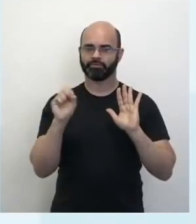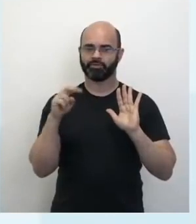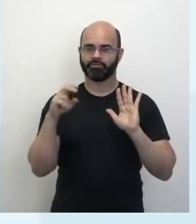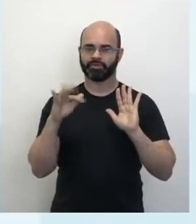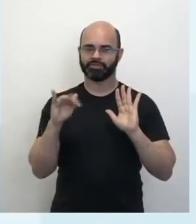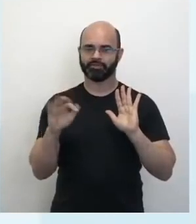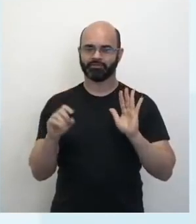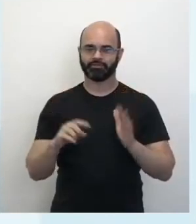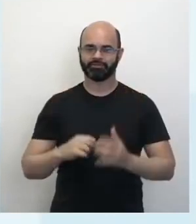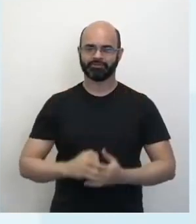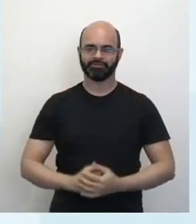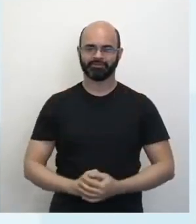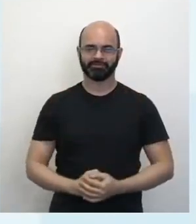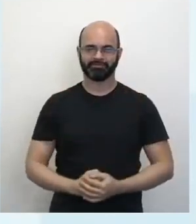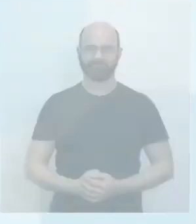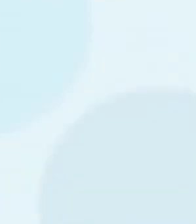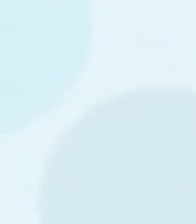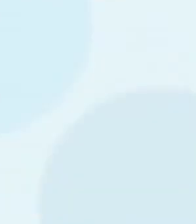1 minuto.